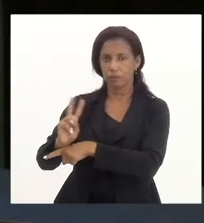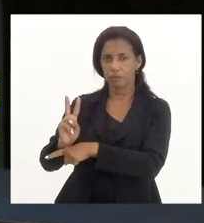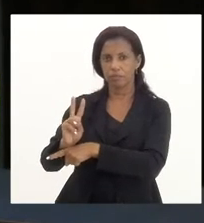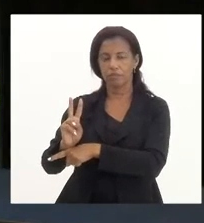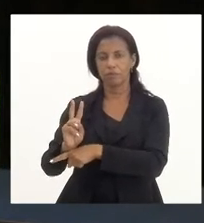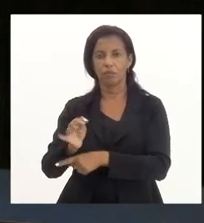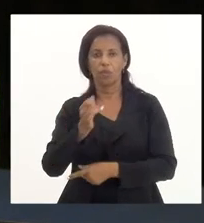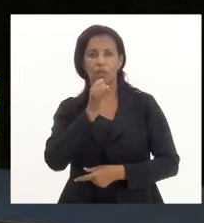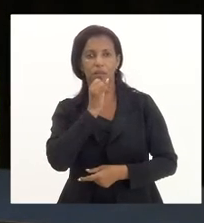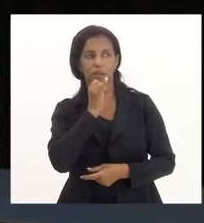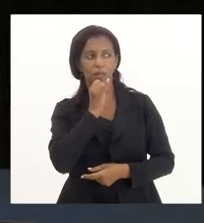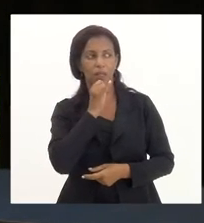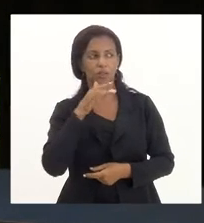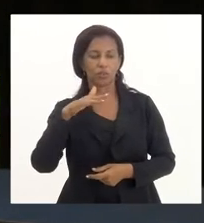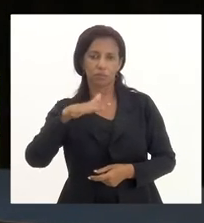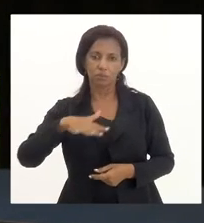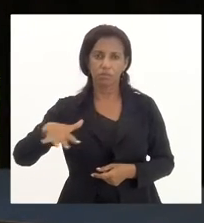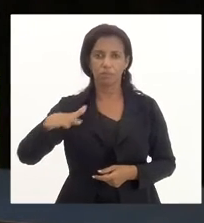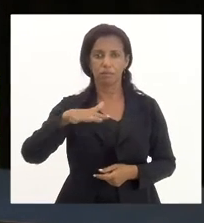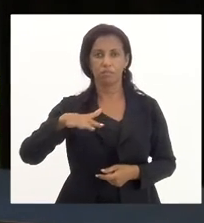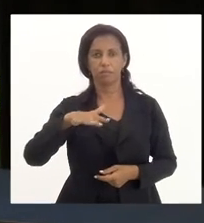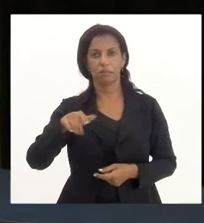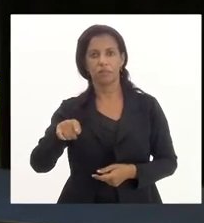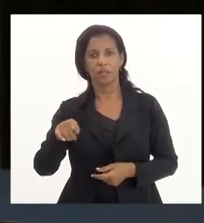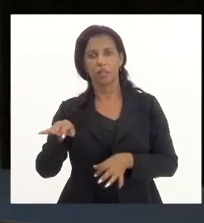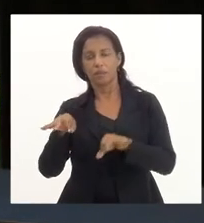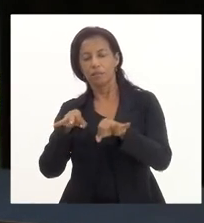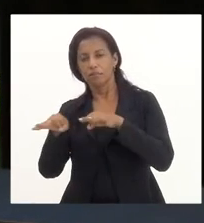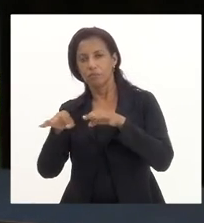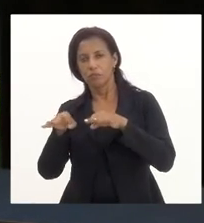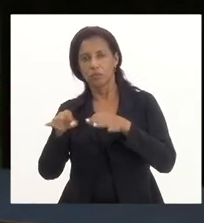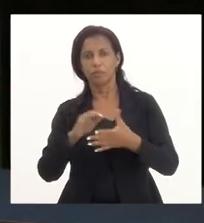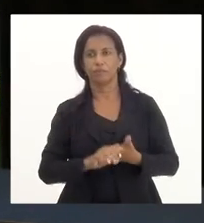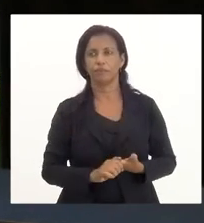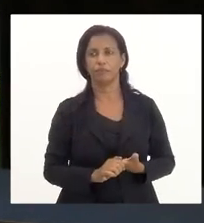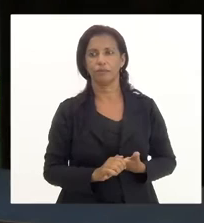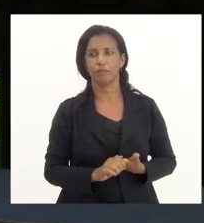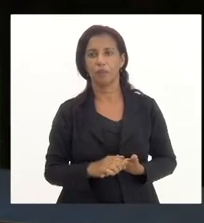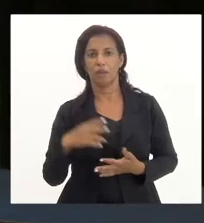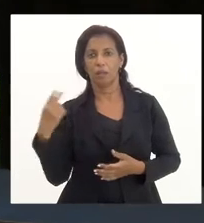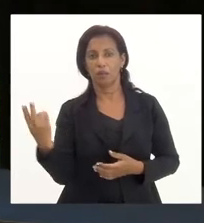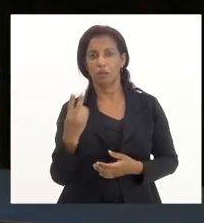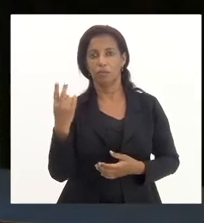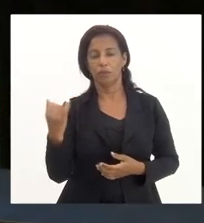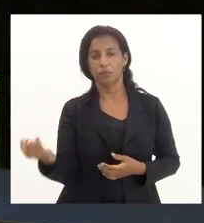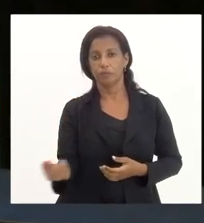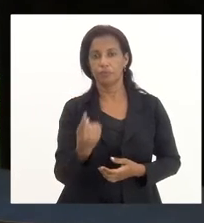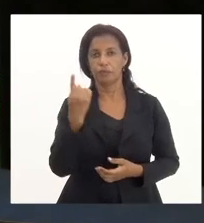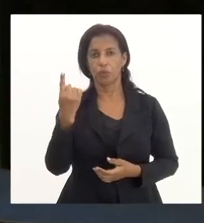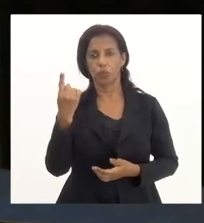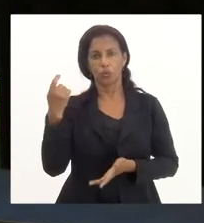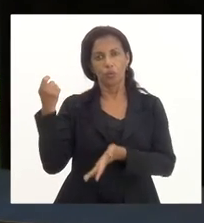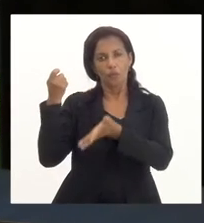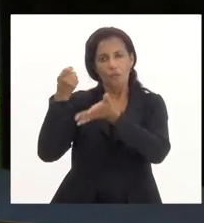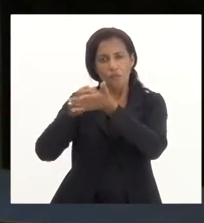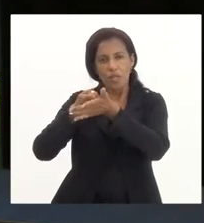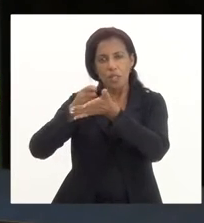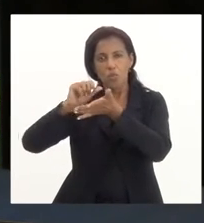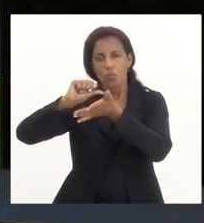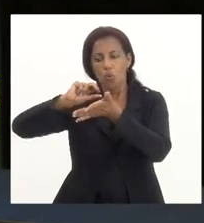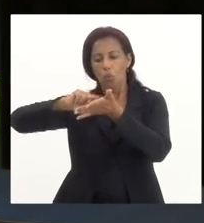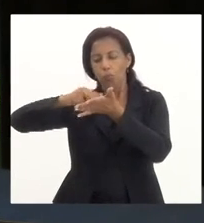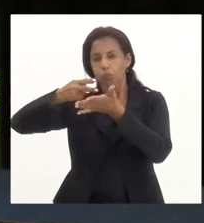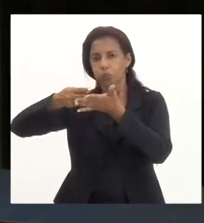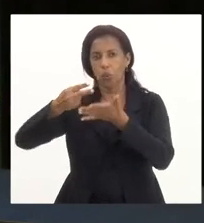no o teste dessa e dessa medida é um valor único fixo e não ter